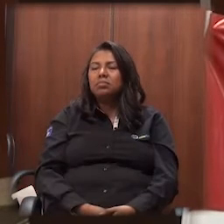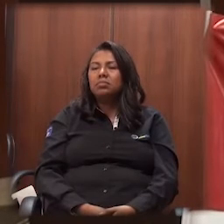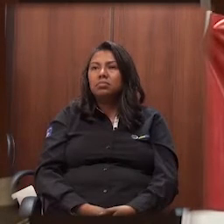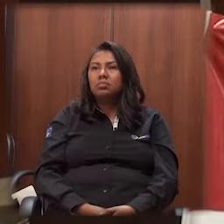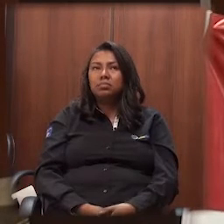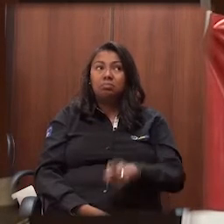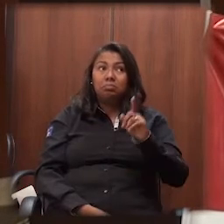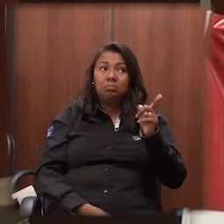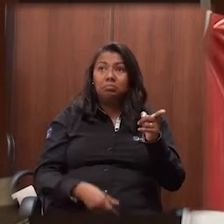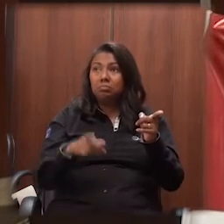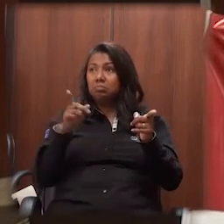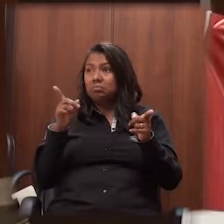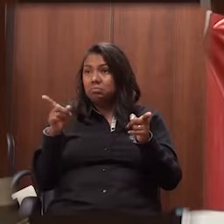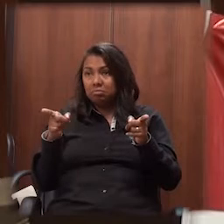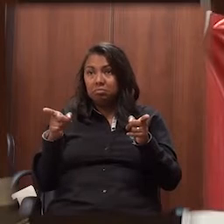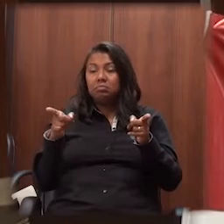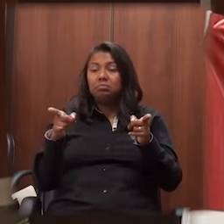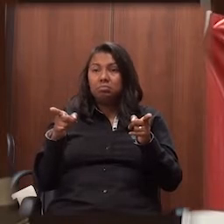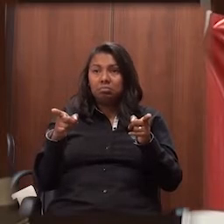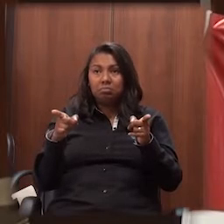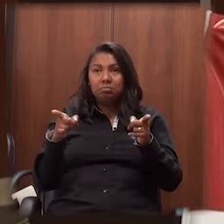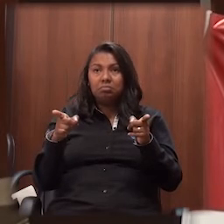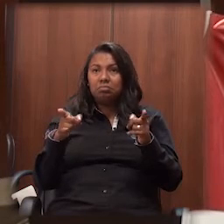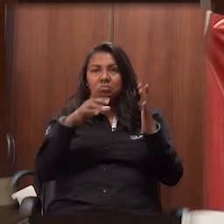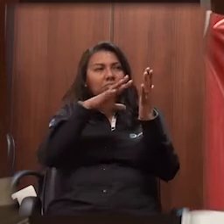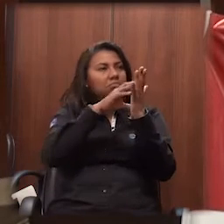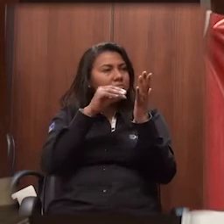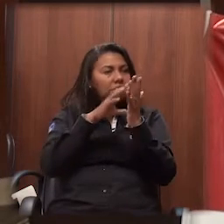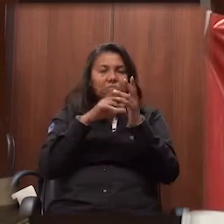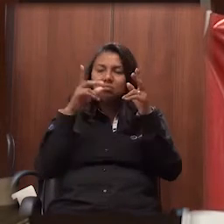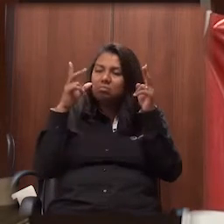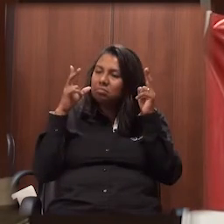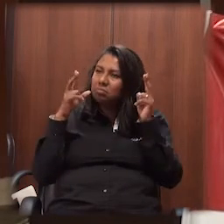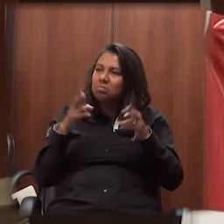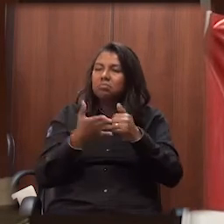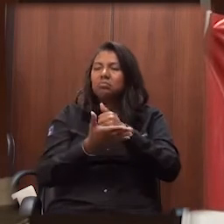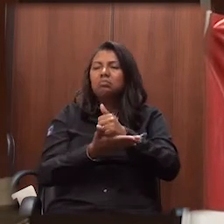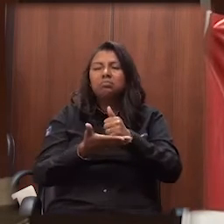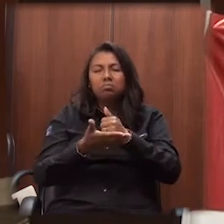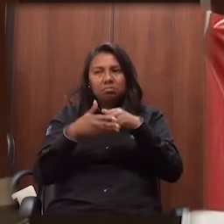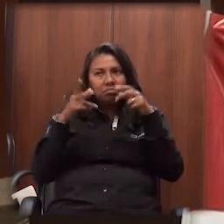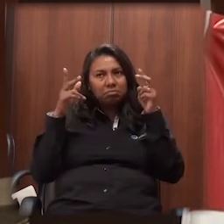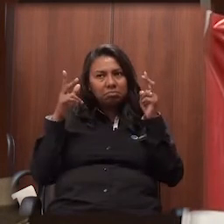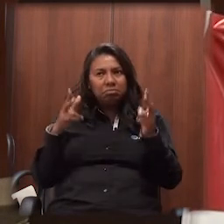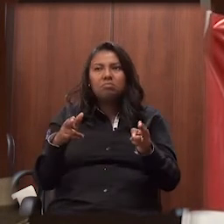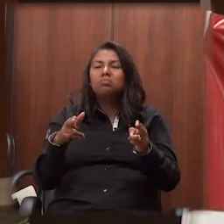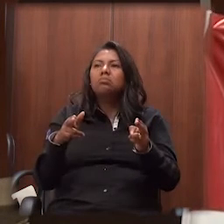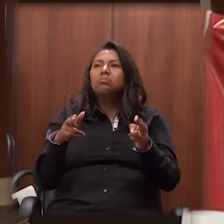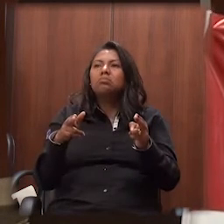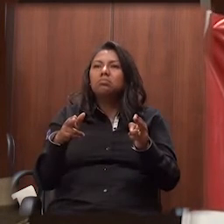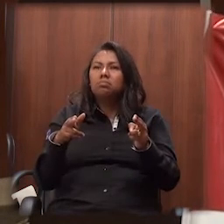Ambos os planos possuem as mesmas inspirações, as mesmas bases, as